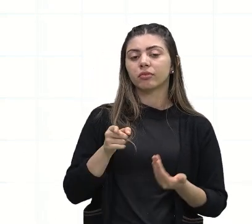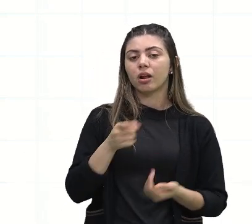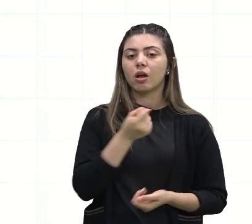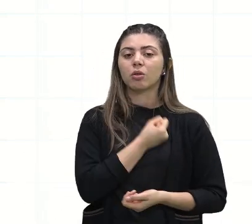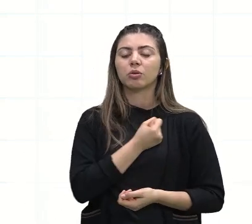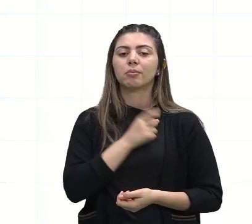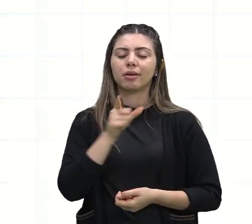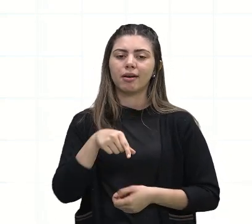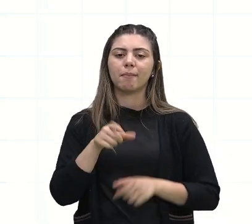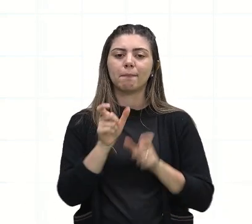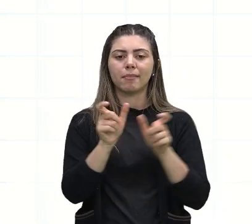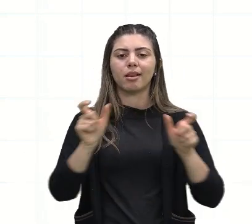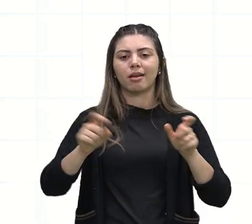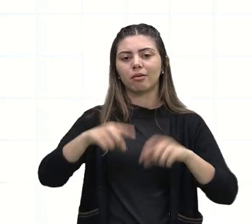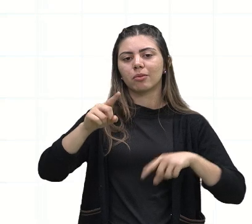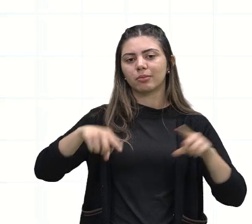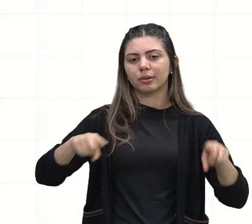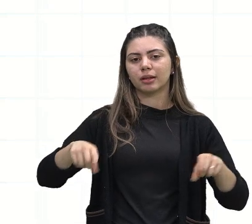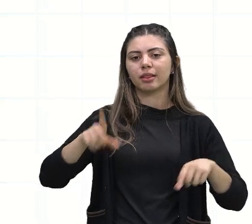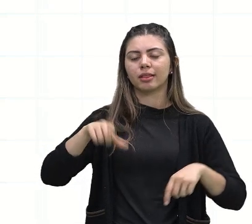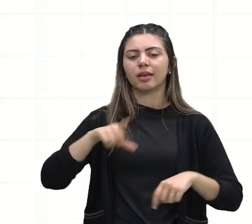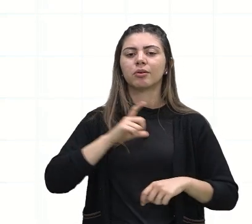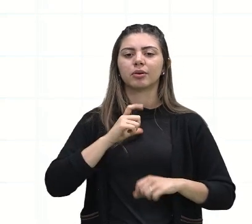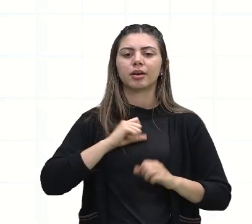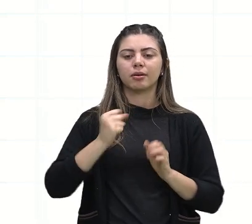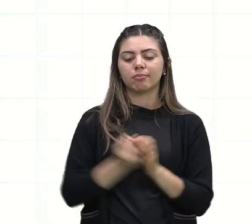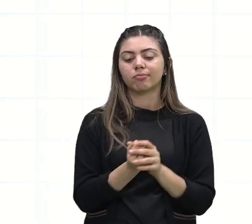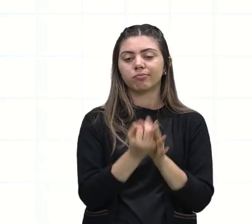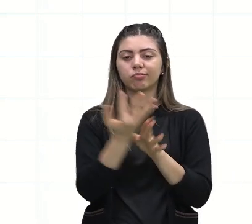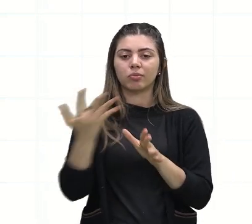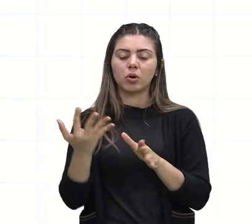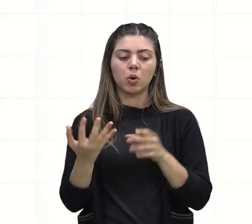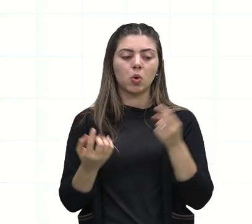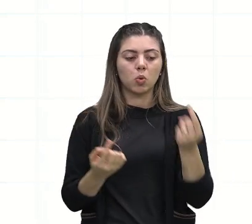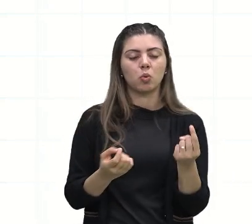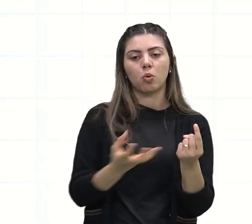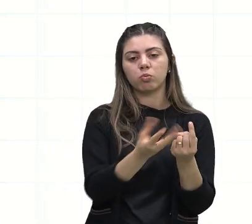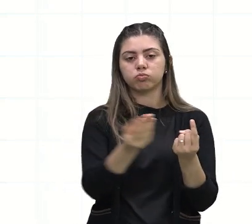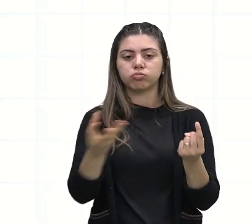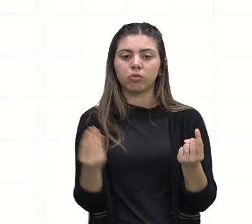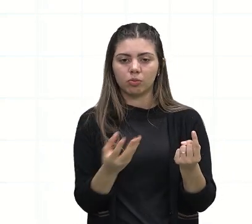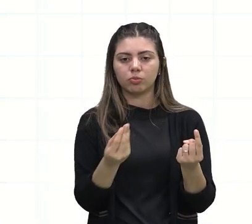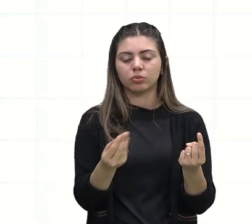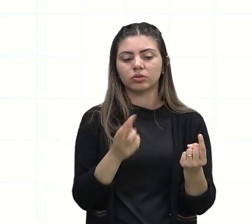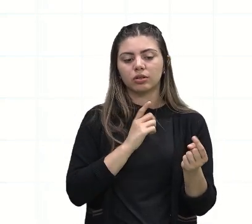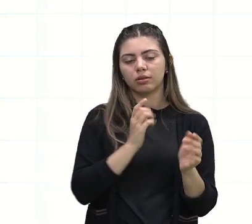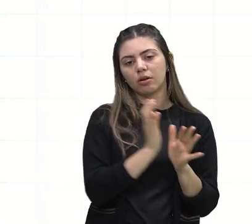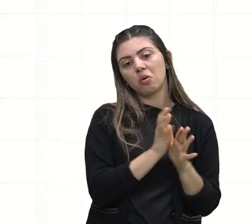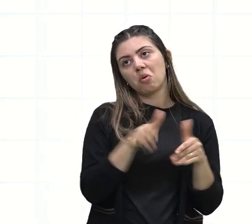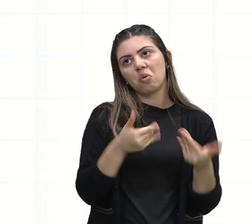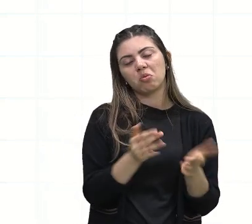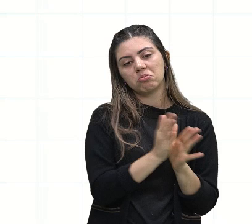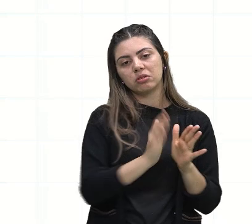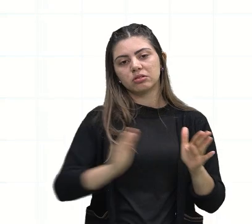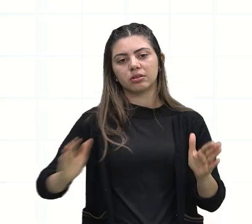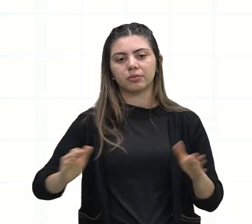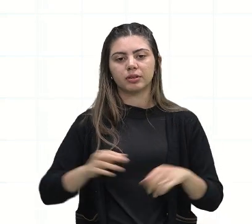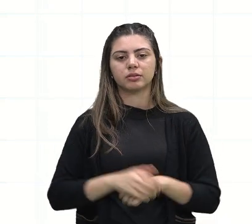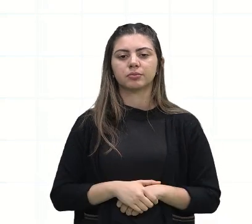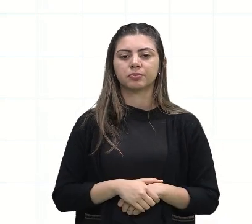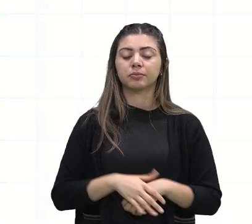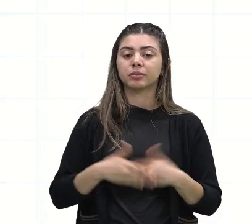palavra variável que expressa o quê? Quantidade de seres ou posição que ocupa em uma sequência. E ele